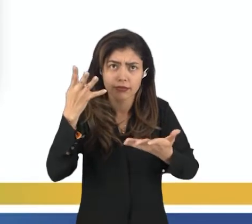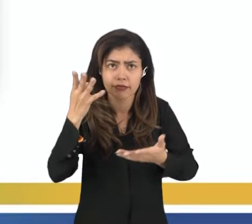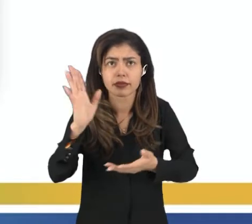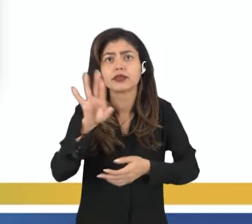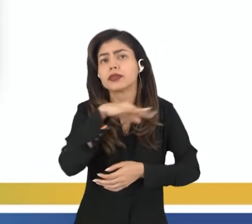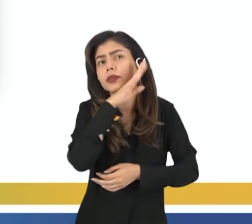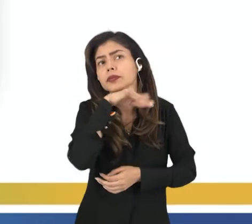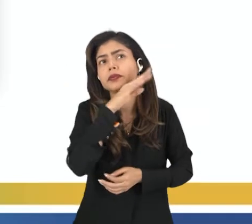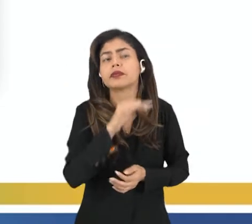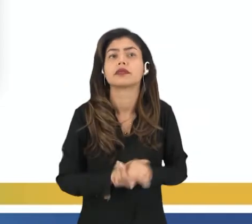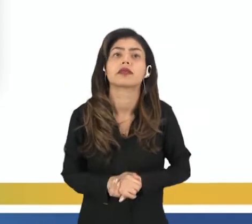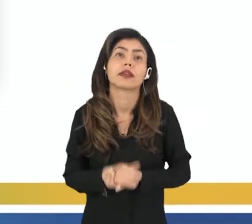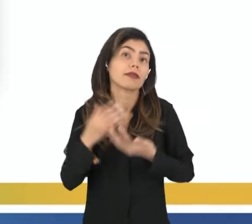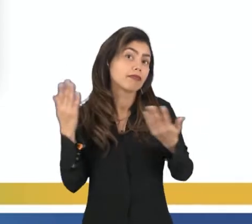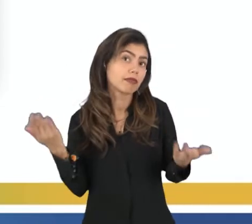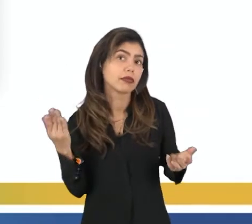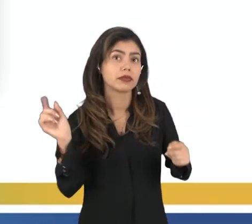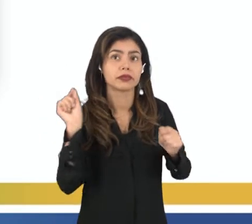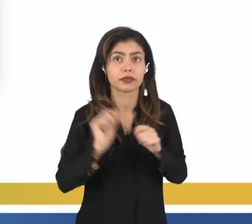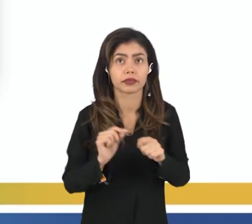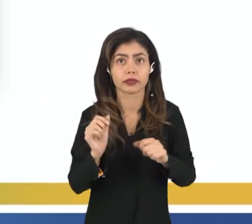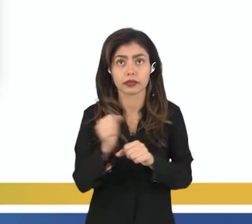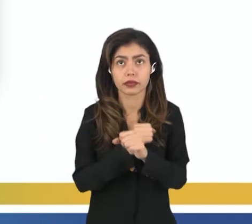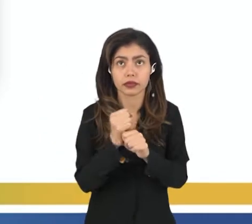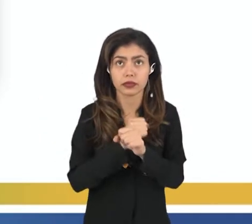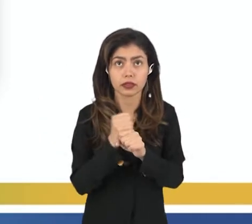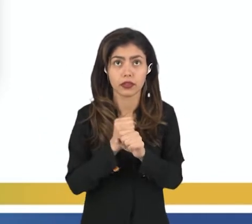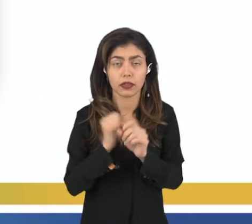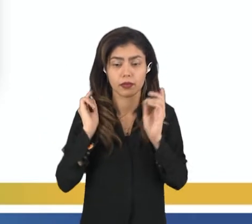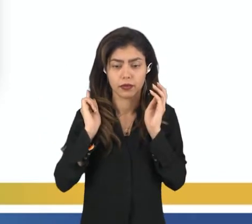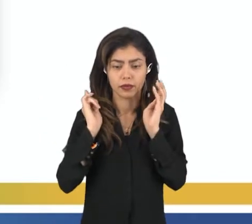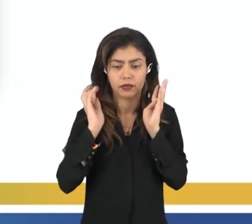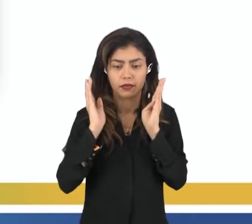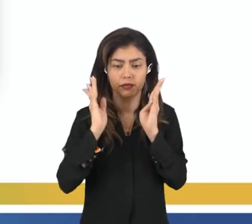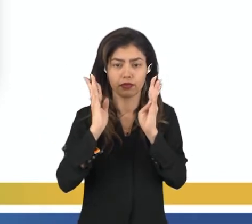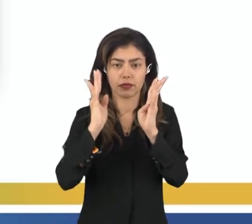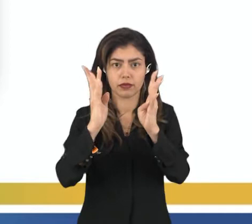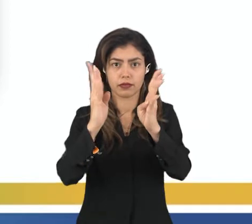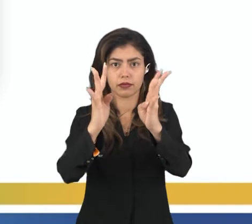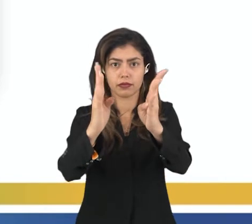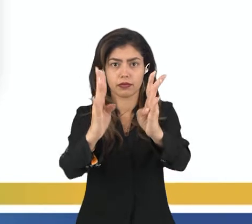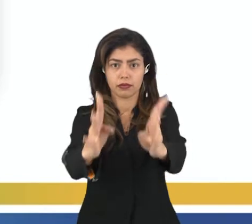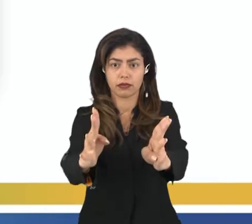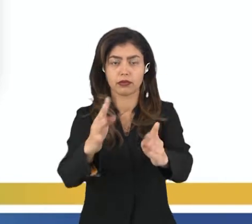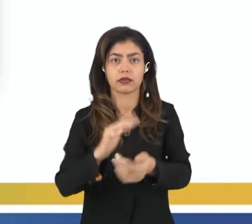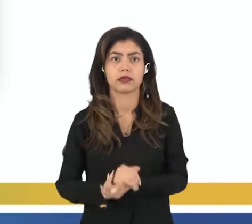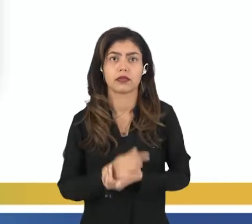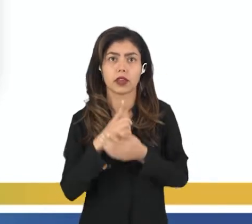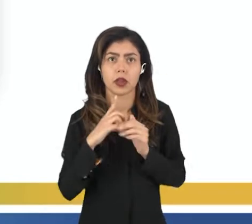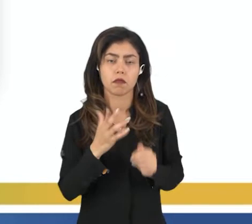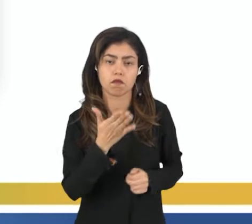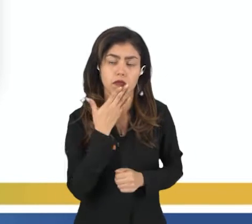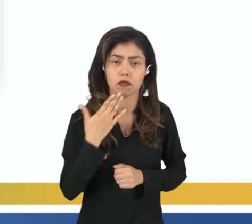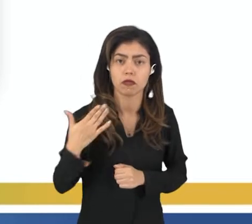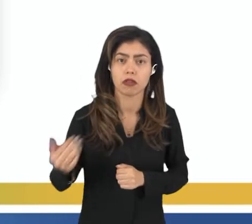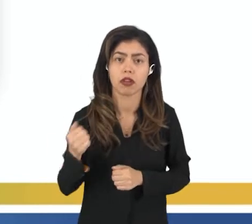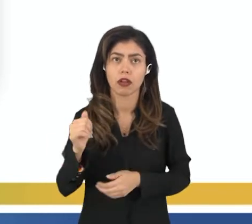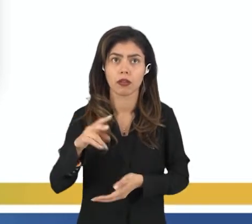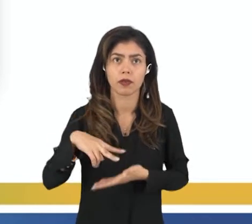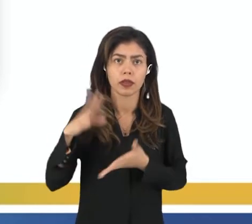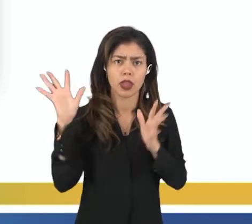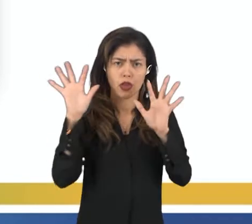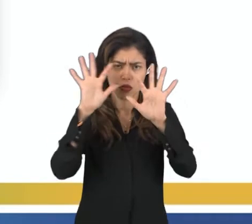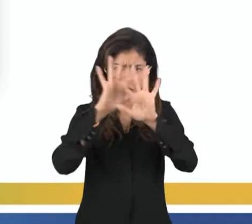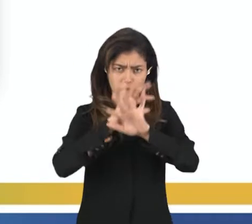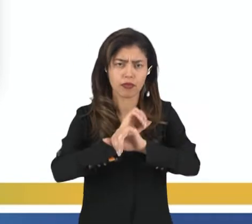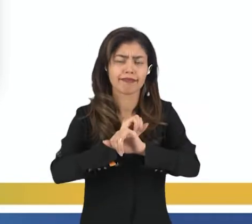espécies. Para tanto, construíram plataformas estruturadas para possibilitar a pernoite